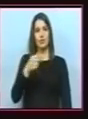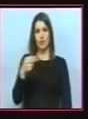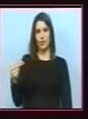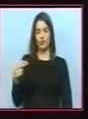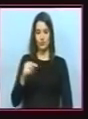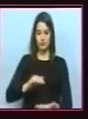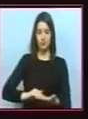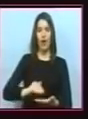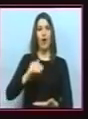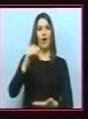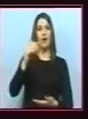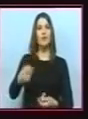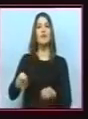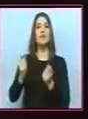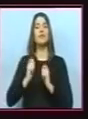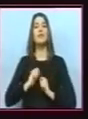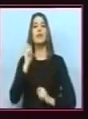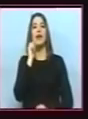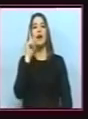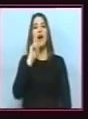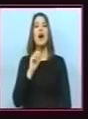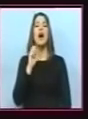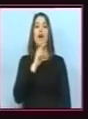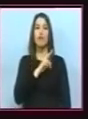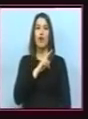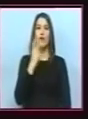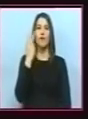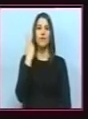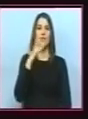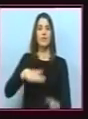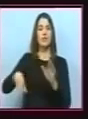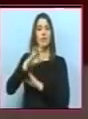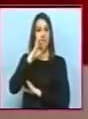A fortuna foi-lhes deixada por uma avó que vivia na Alemanha.